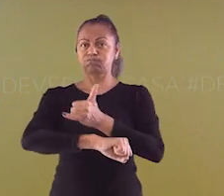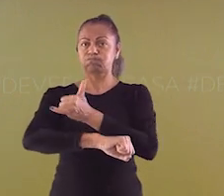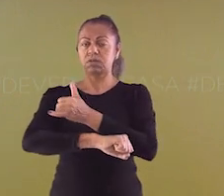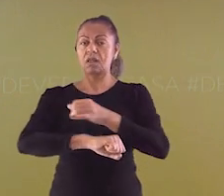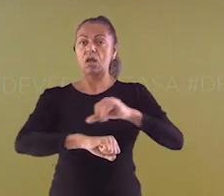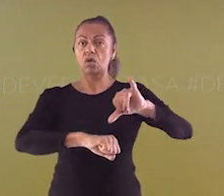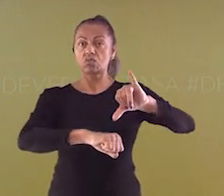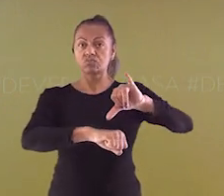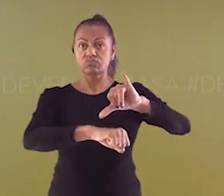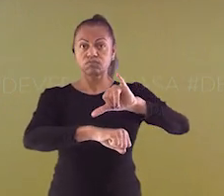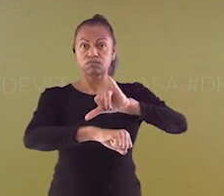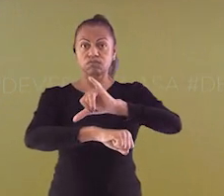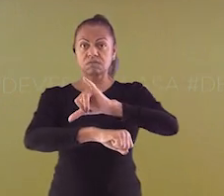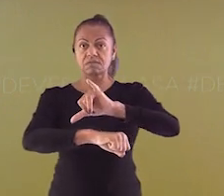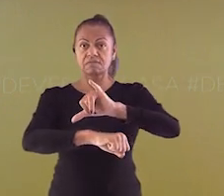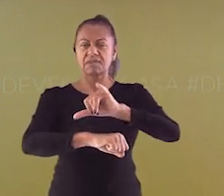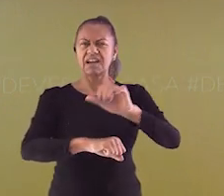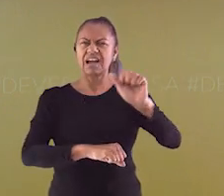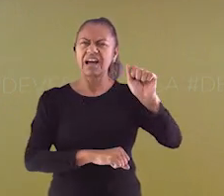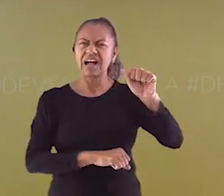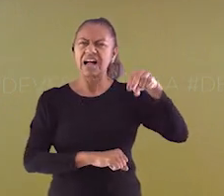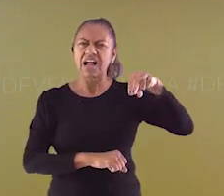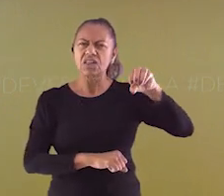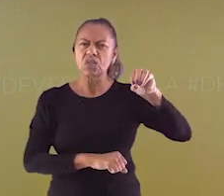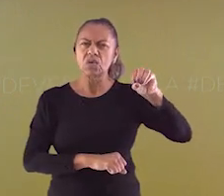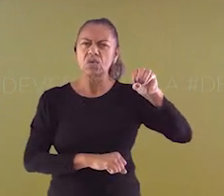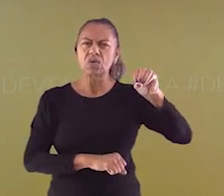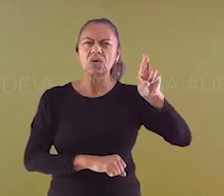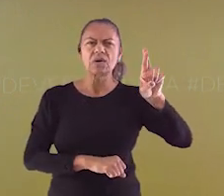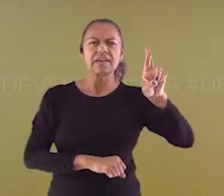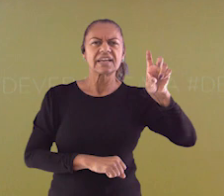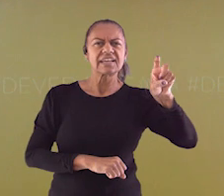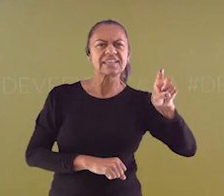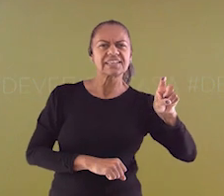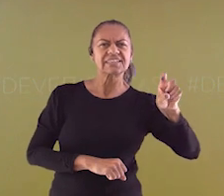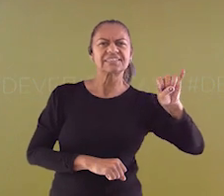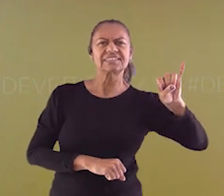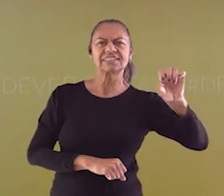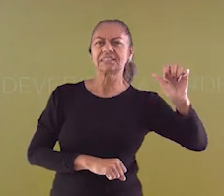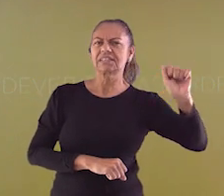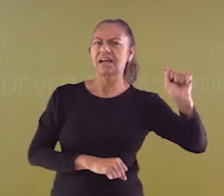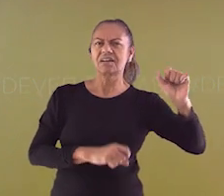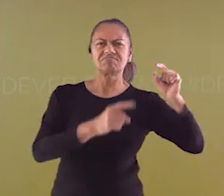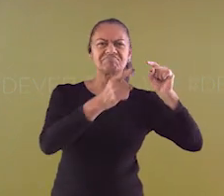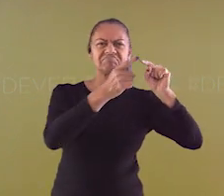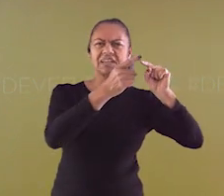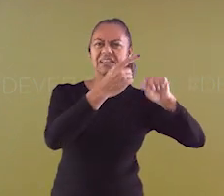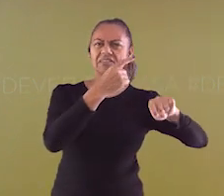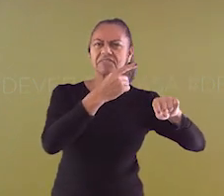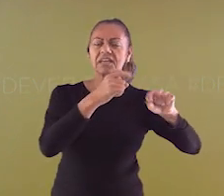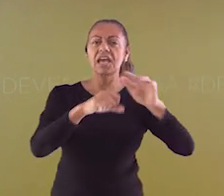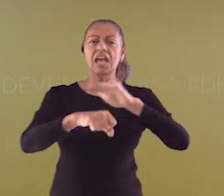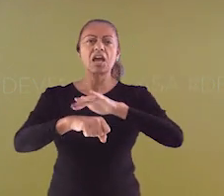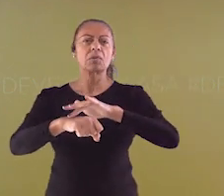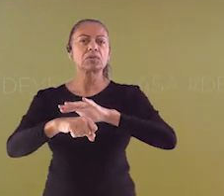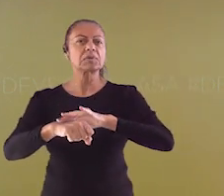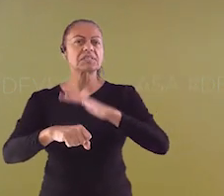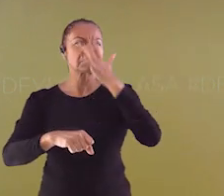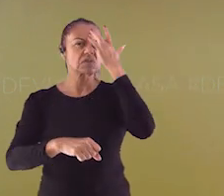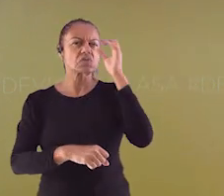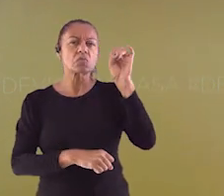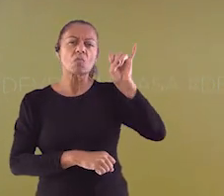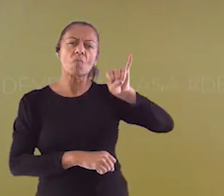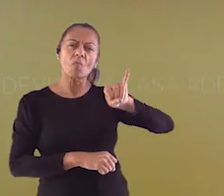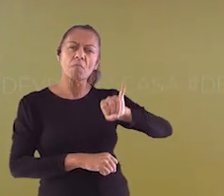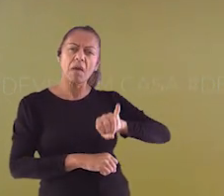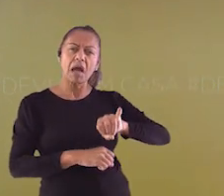elevado? Ok, mas anorexia não. Anorexia é aquela doença ou distúrbio em que a pessoa é muito magra e não